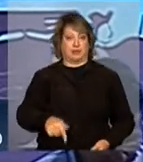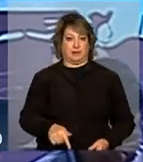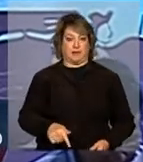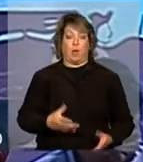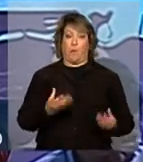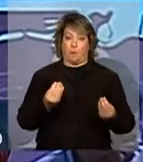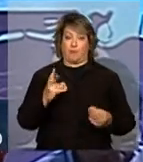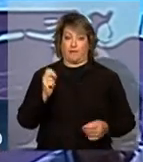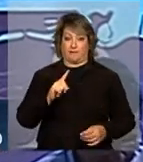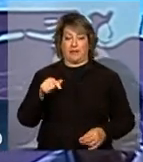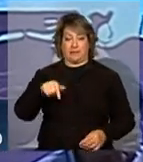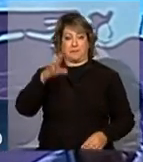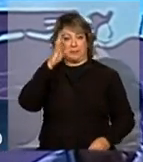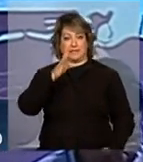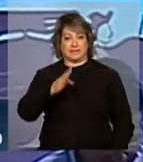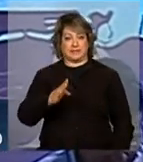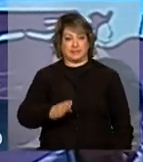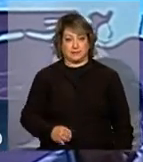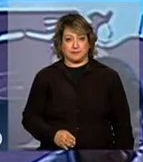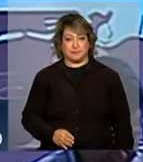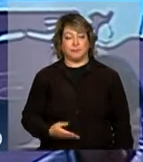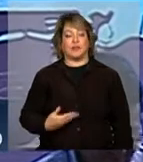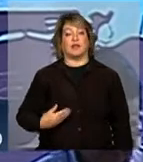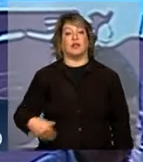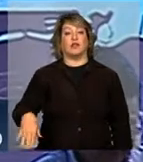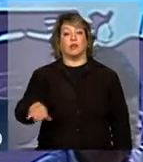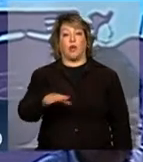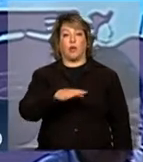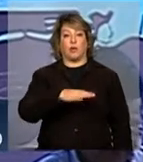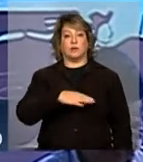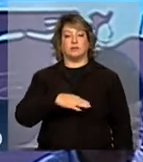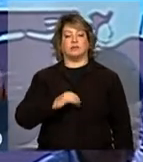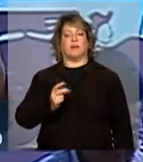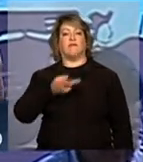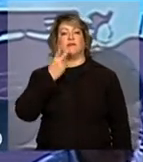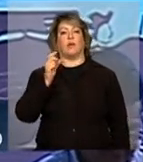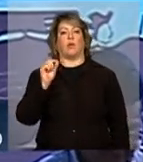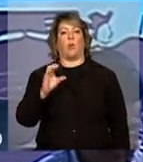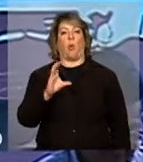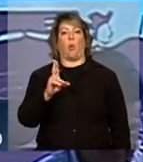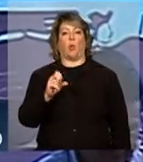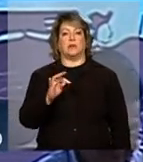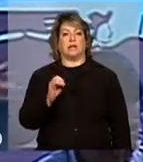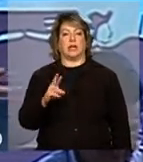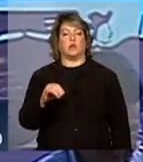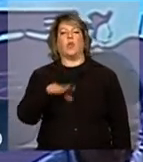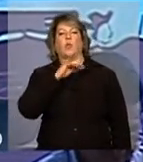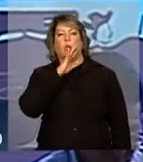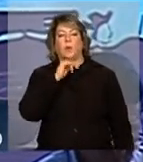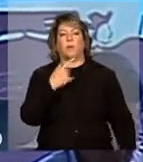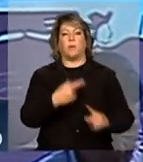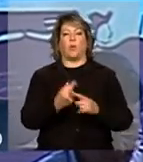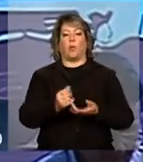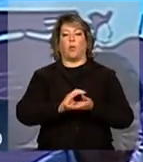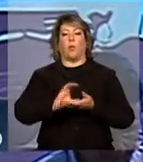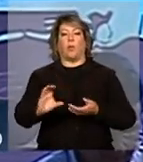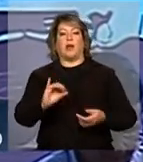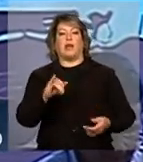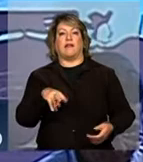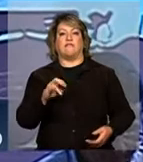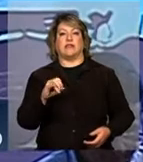Muitas vezes, no Brasil, a gente falou que o custeio era ruim e o investimento era